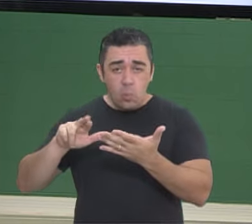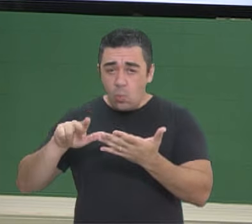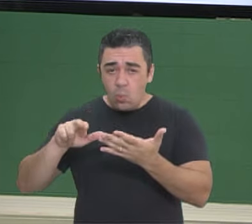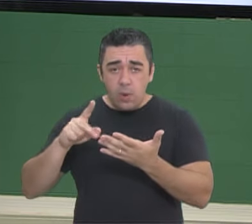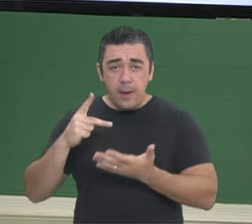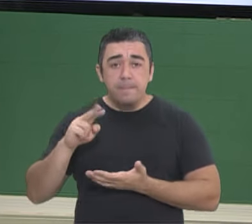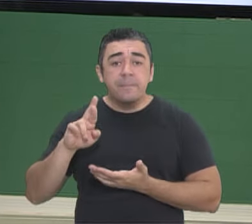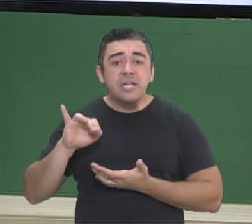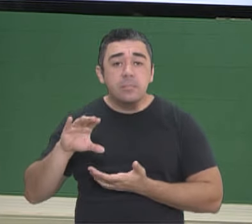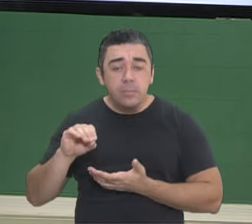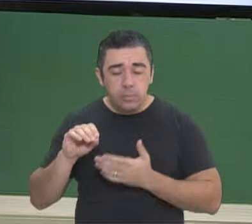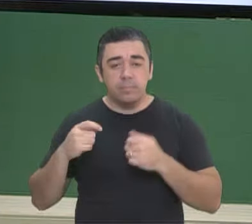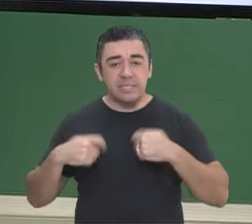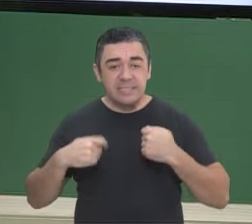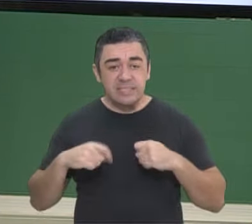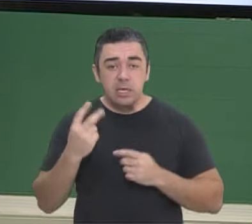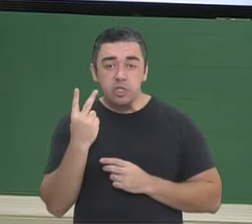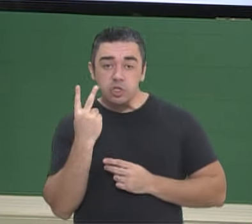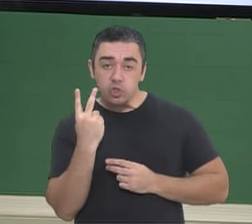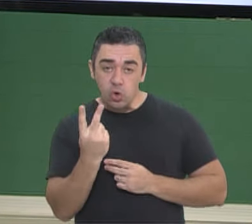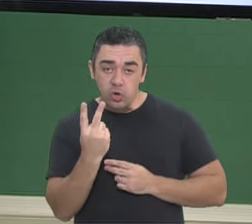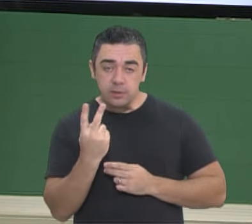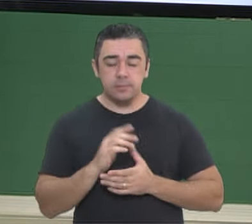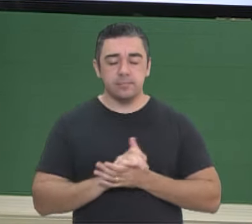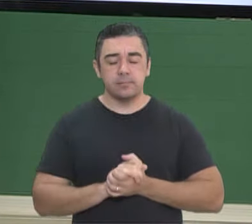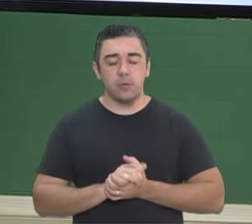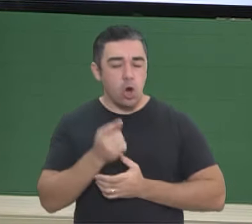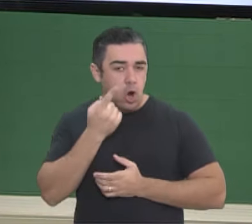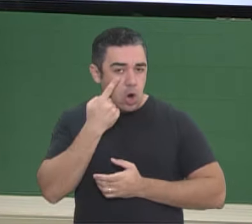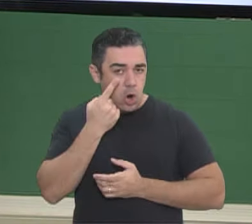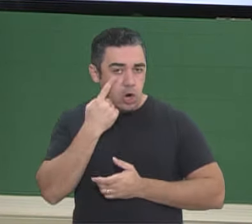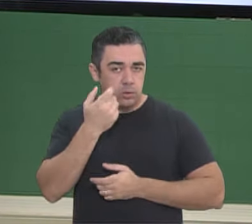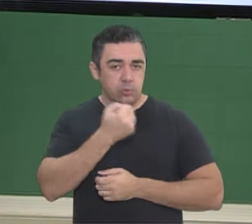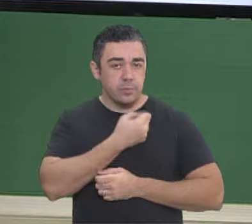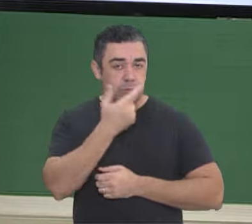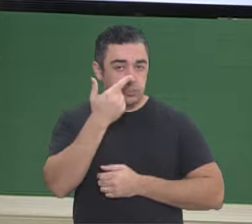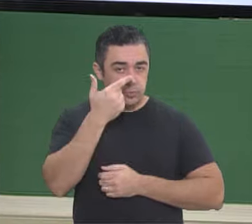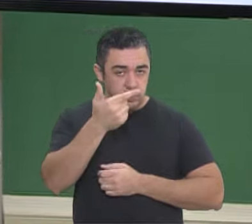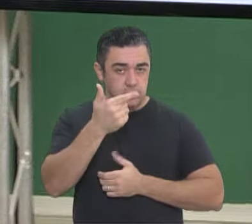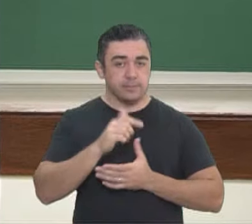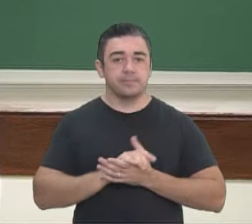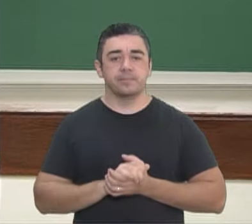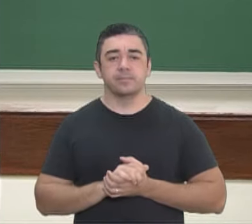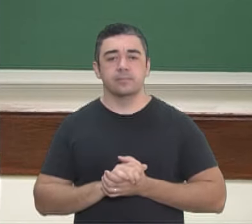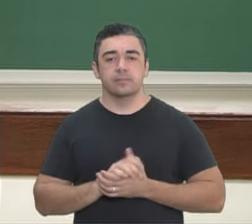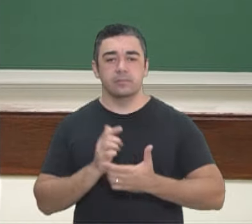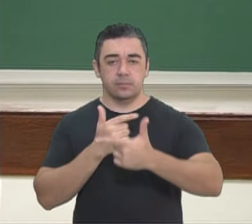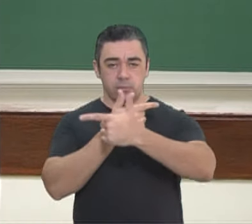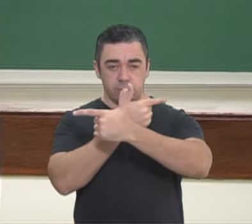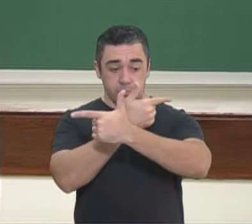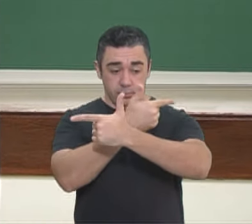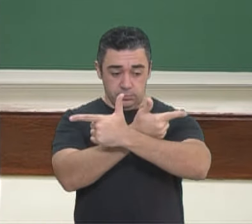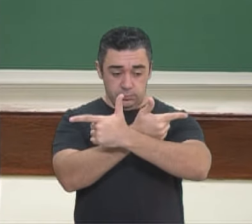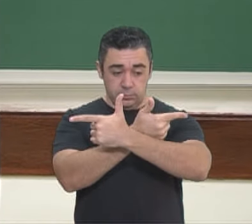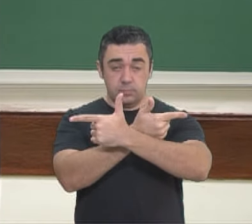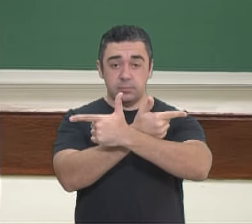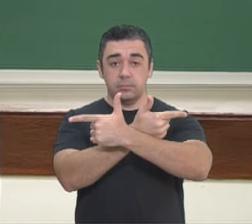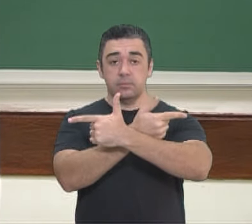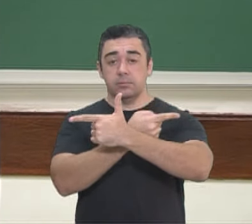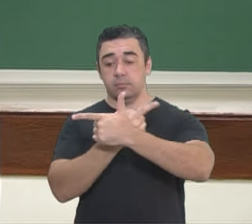que ter dois divisores, o 1 e ele mesmo. Agora, olha aqui para o 2, ó. Observa, o 2, dá para dividir o